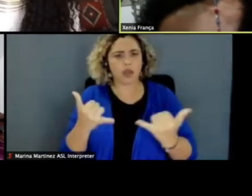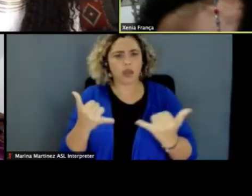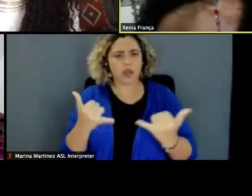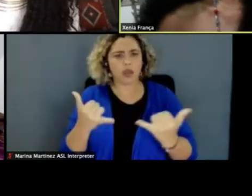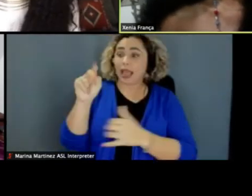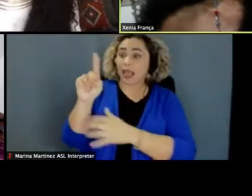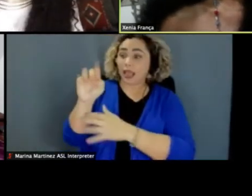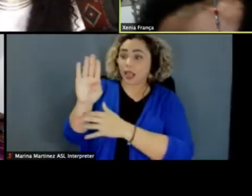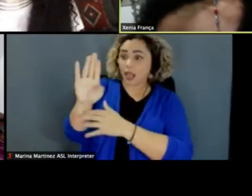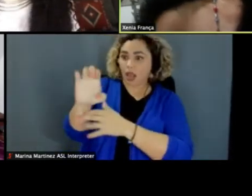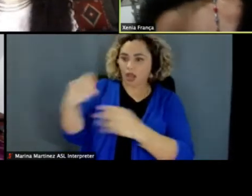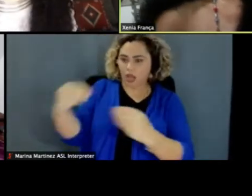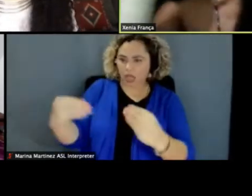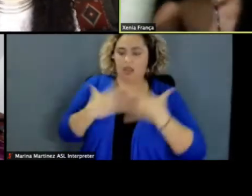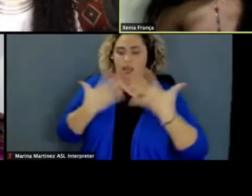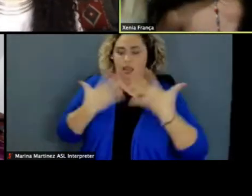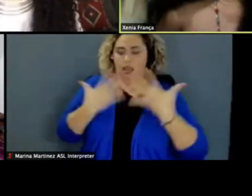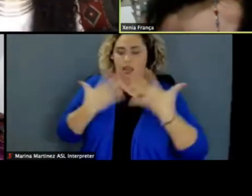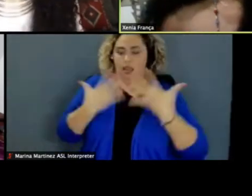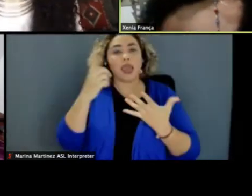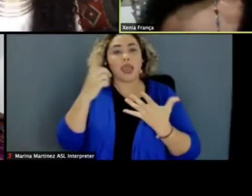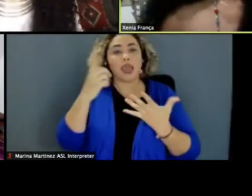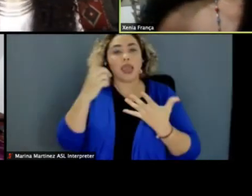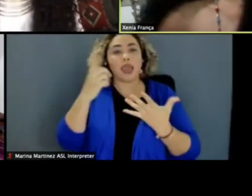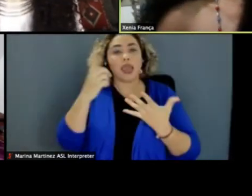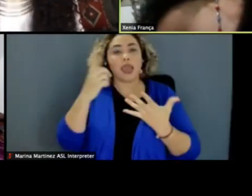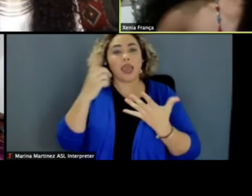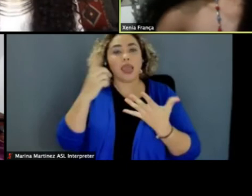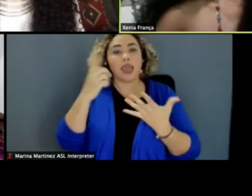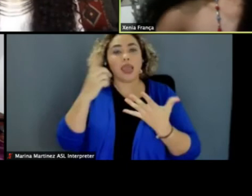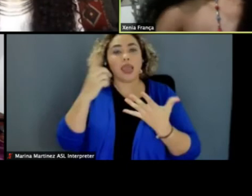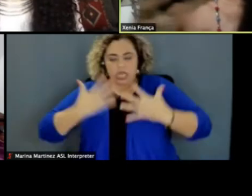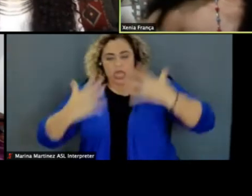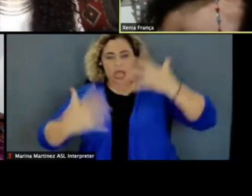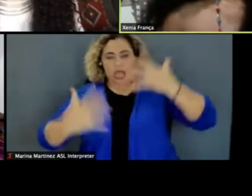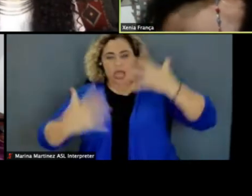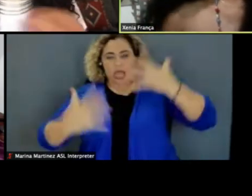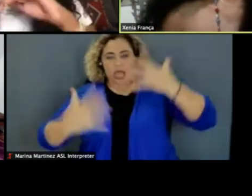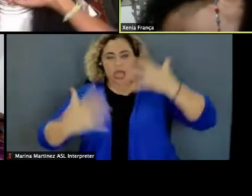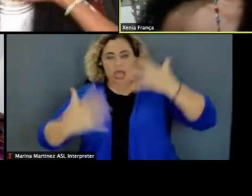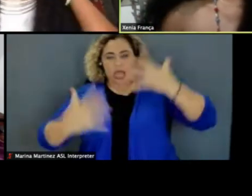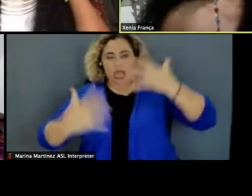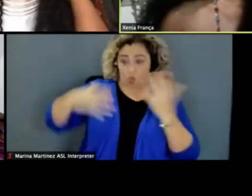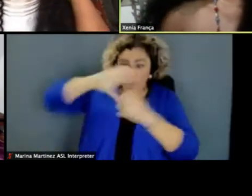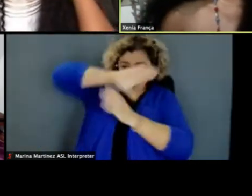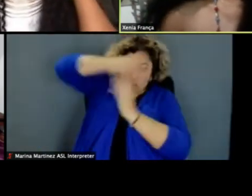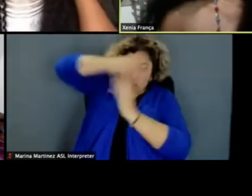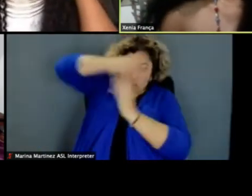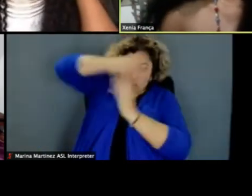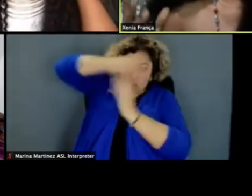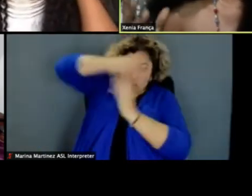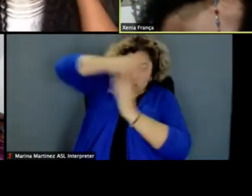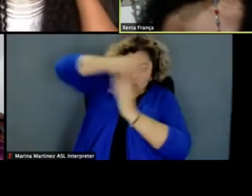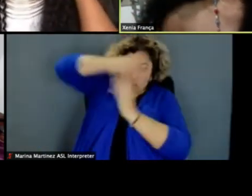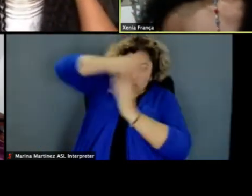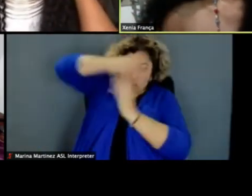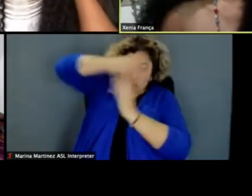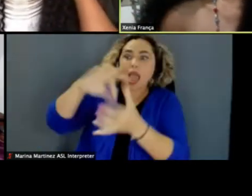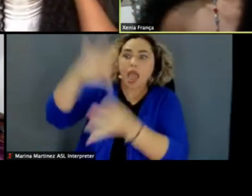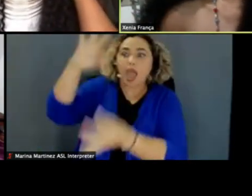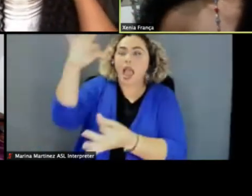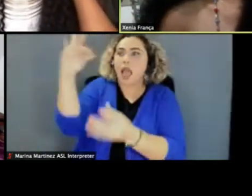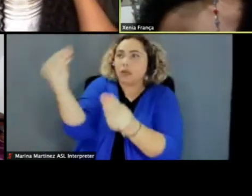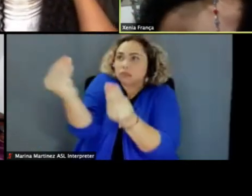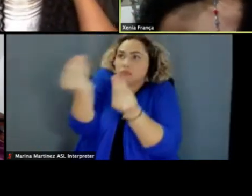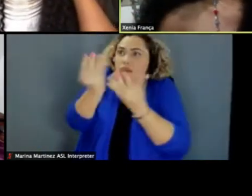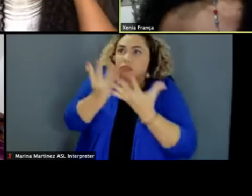de axé, que é essa energia que nos cobre, que os orixás nos presenteia quando a